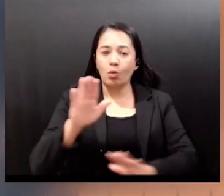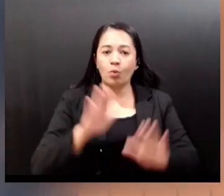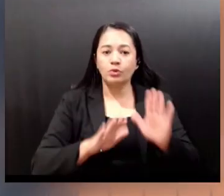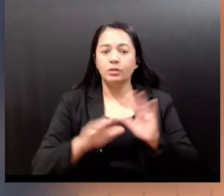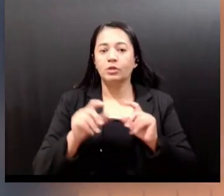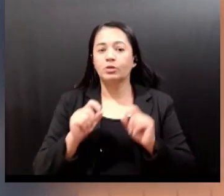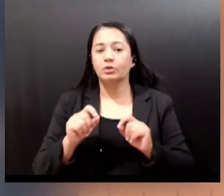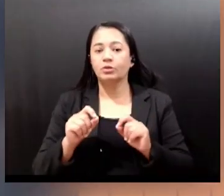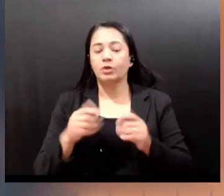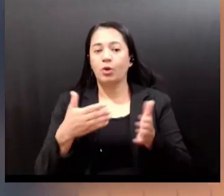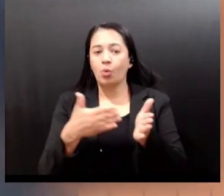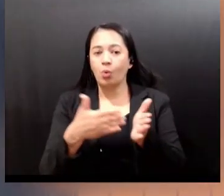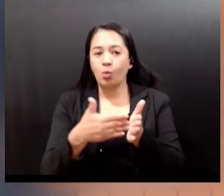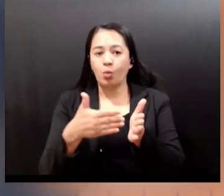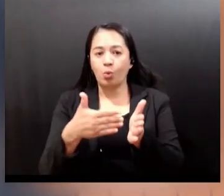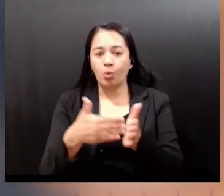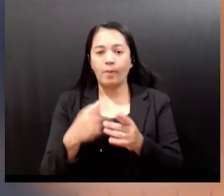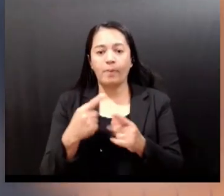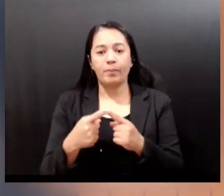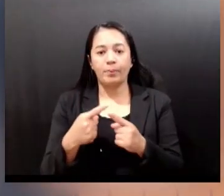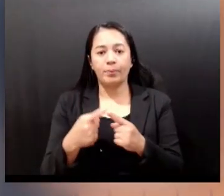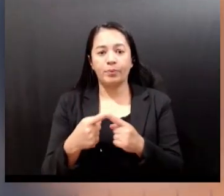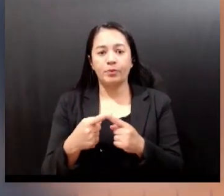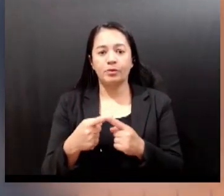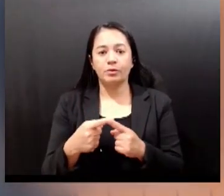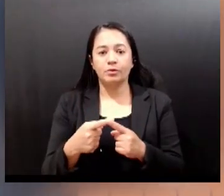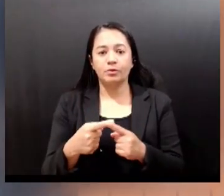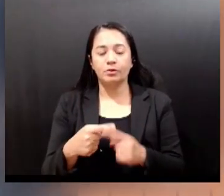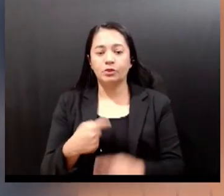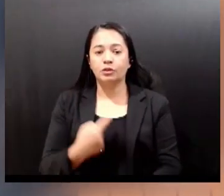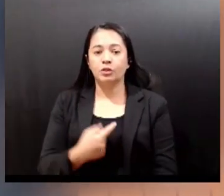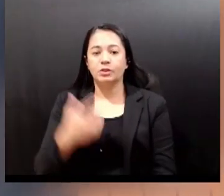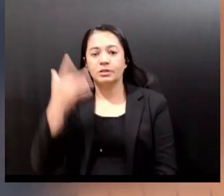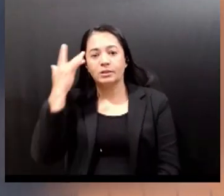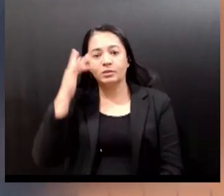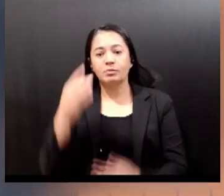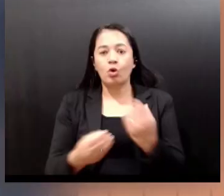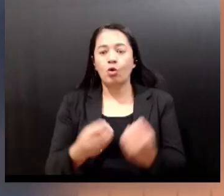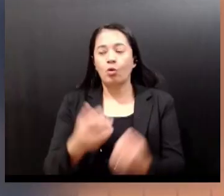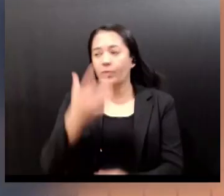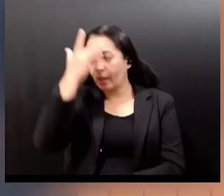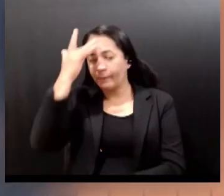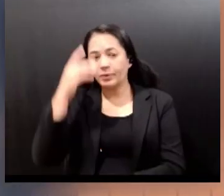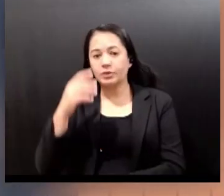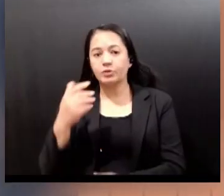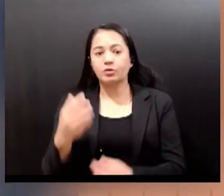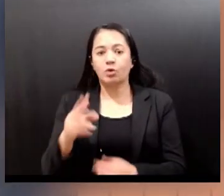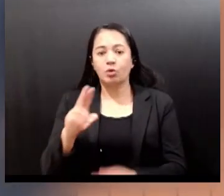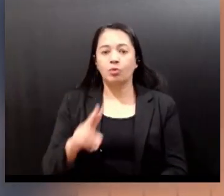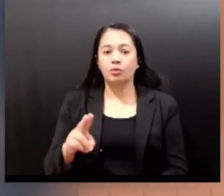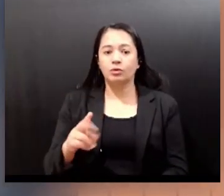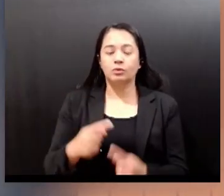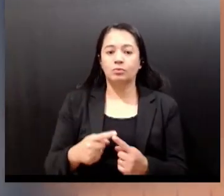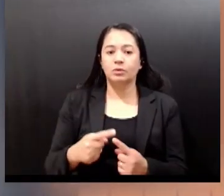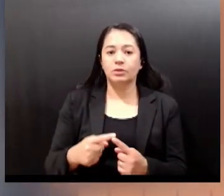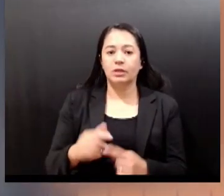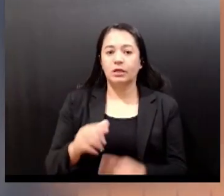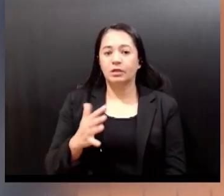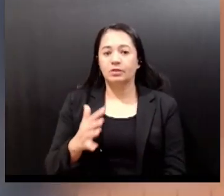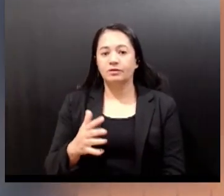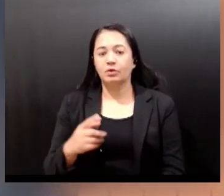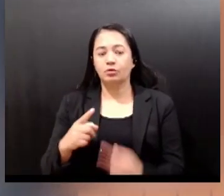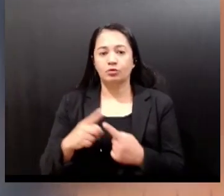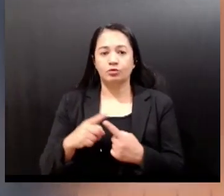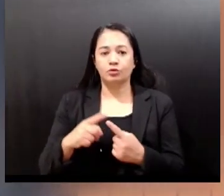bloqueios, porque nós não sabemos qual a situação que a pessoa está andando. Ela pode estar andando na contramão porque pode ter algum tipo de assalto ou alguma